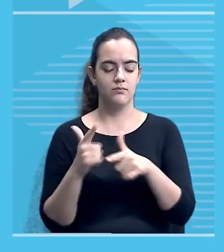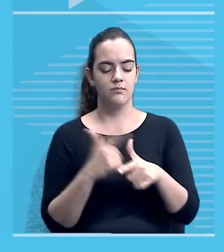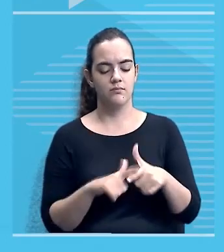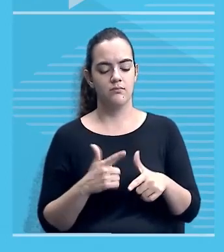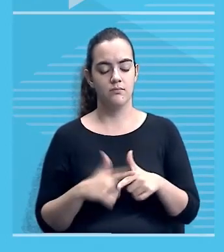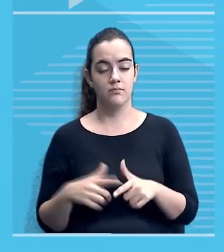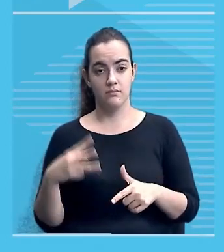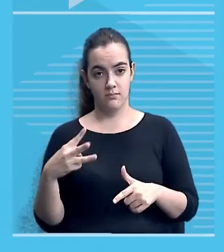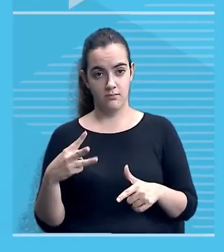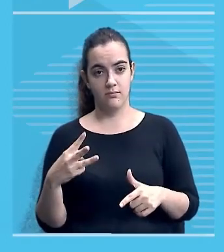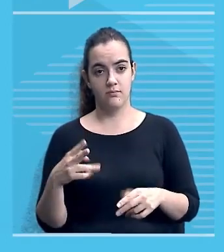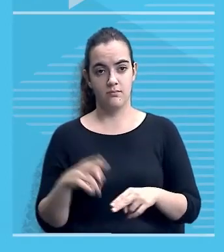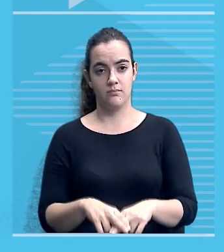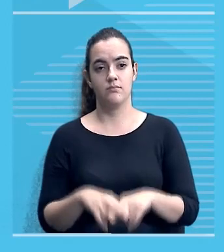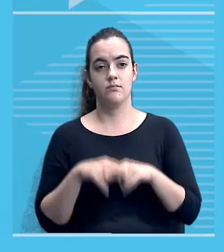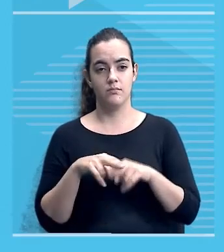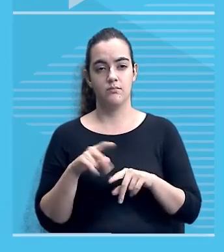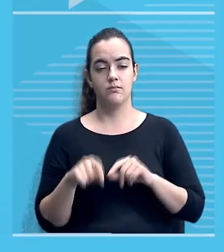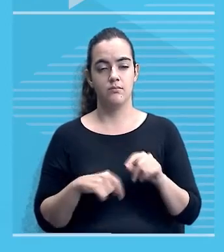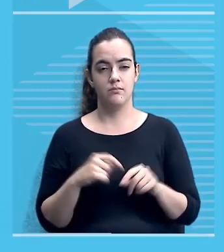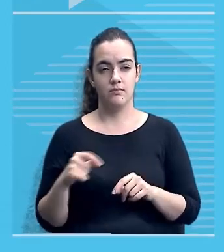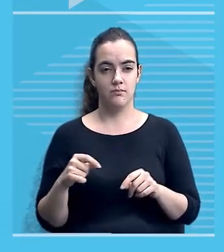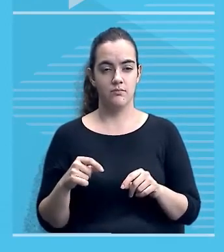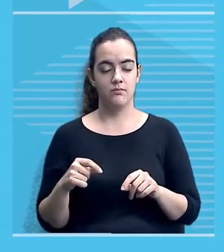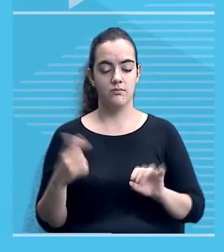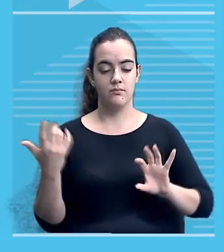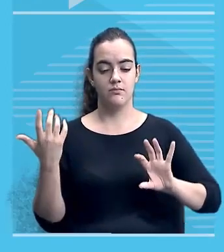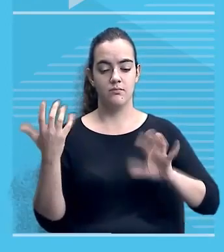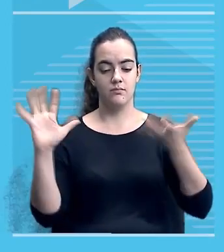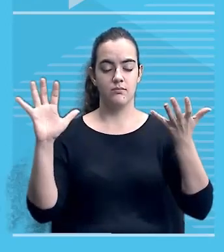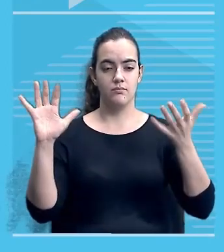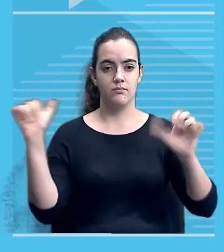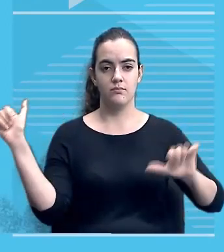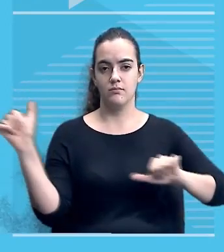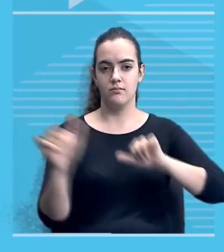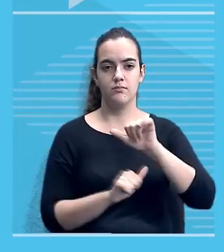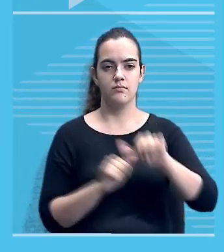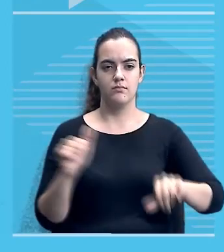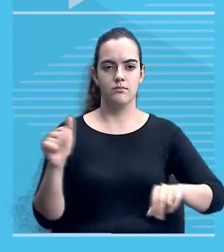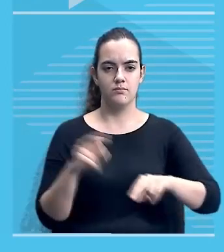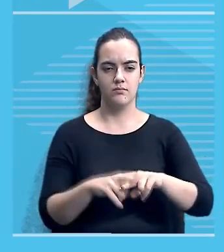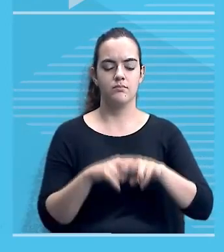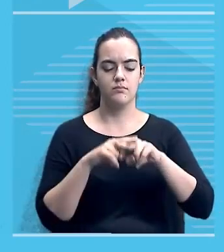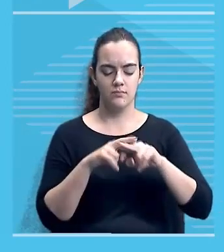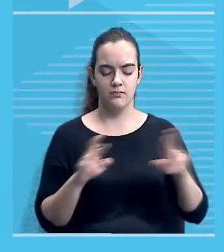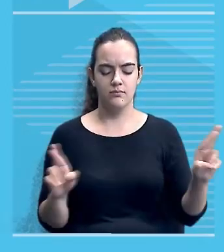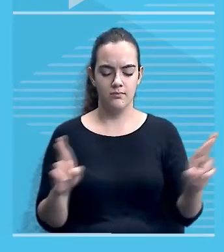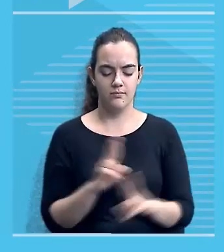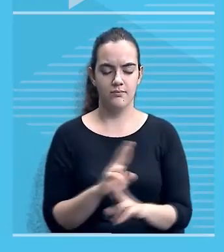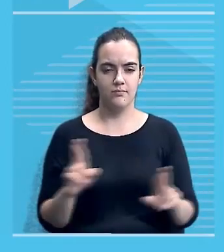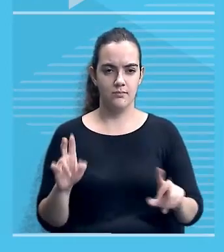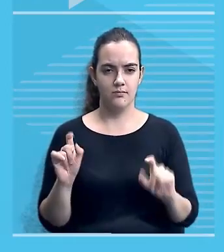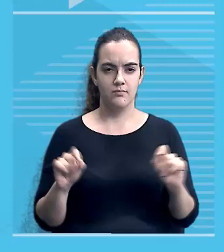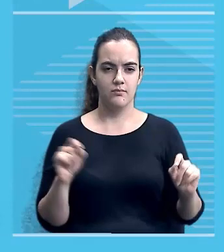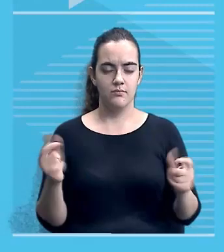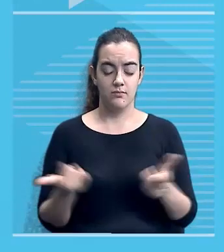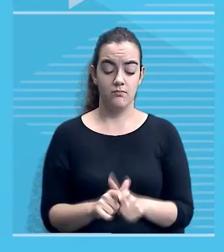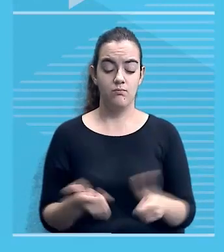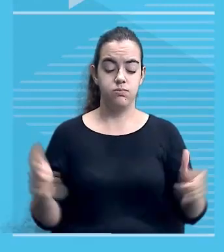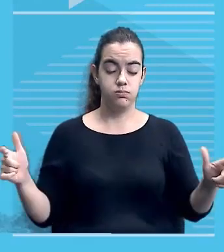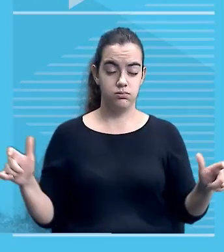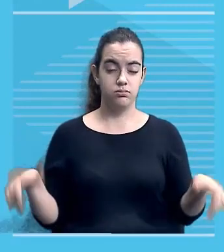relacionados a alterações climáticas e crescimento das